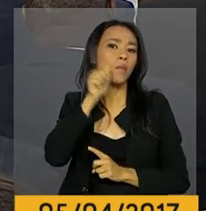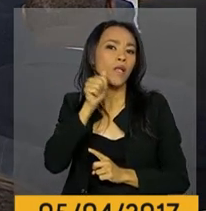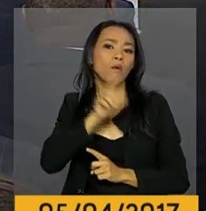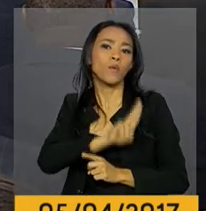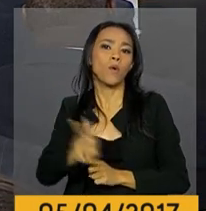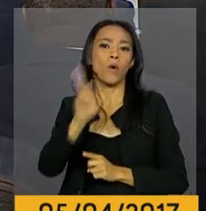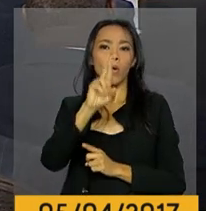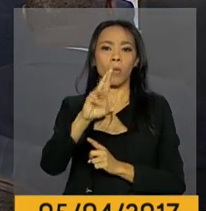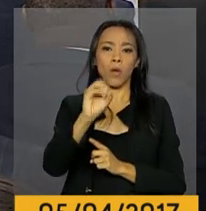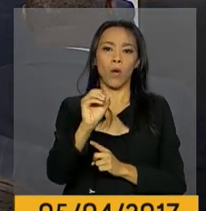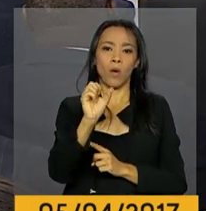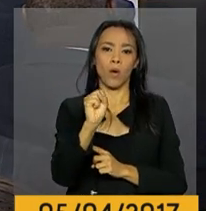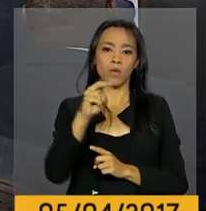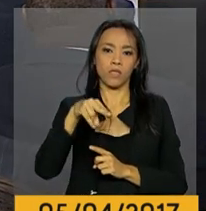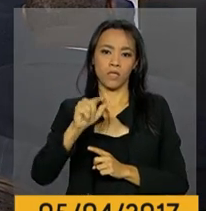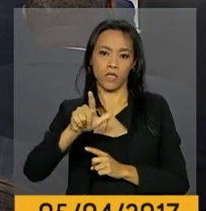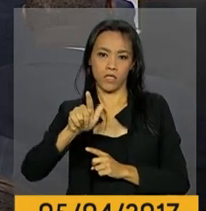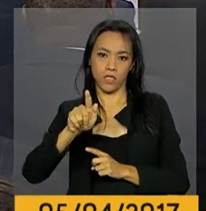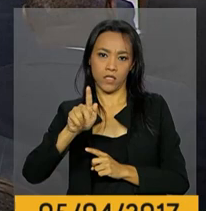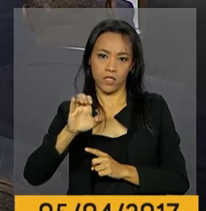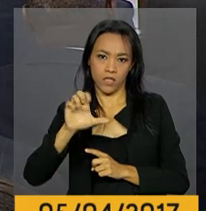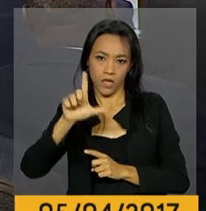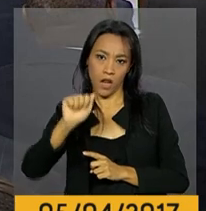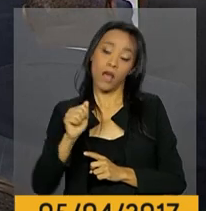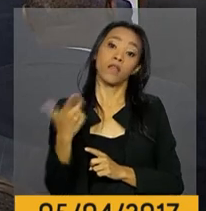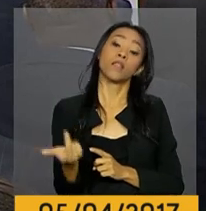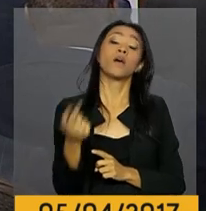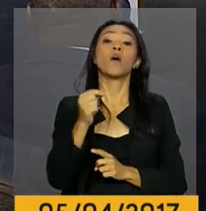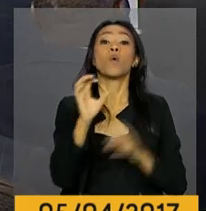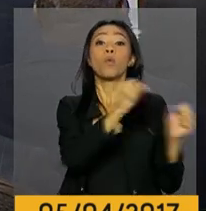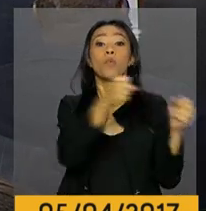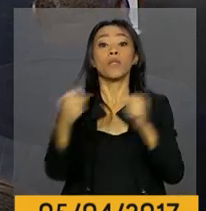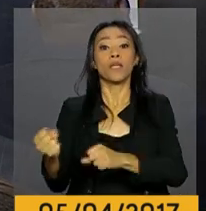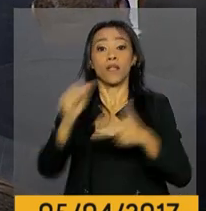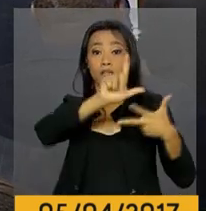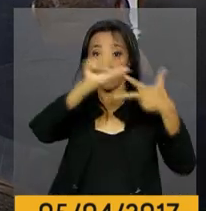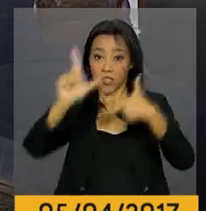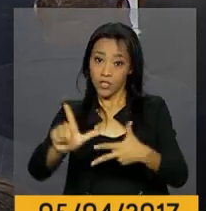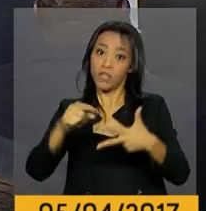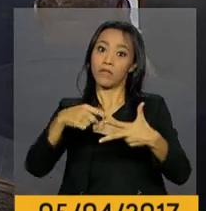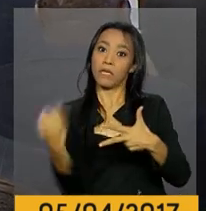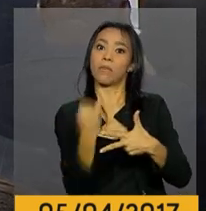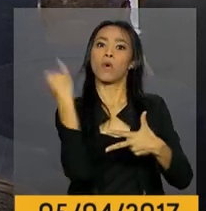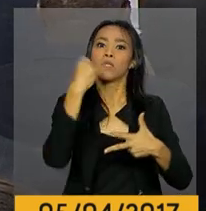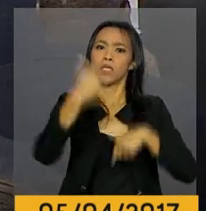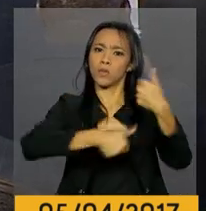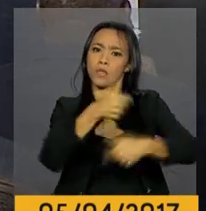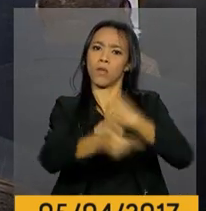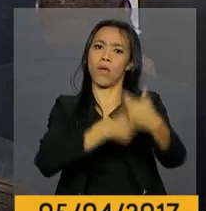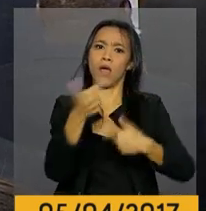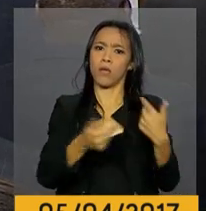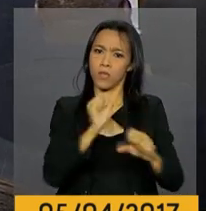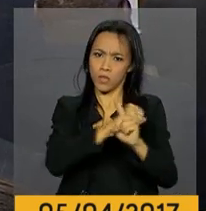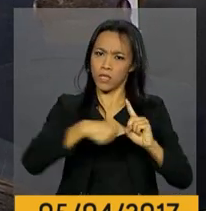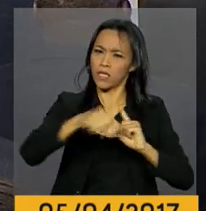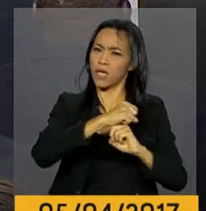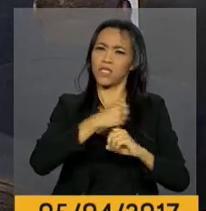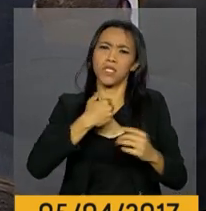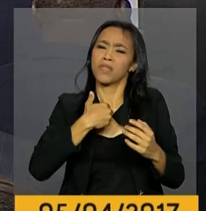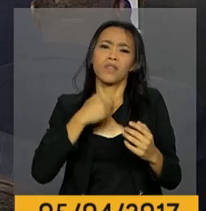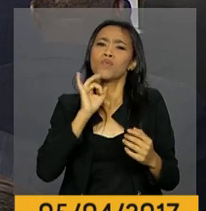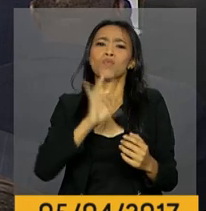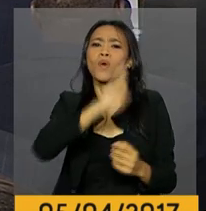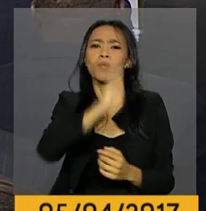Legislativo nosso é protagonista de importantes decisões para nossas sociedades alas não só no Brasil em qualquer país